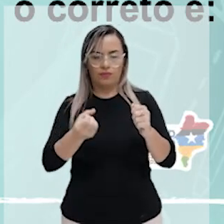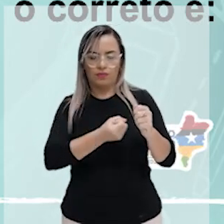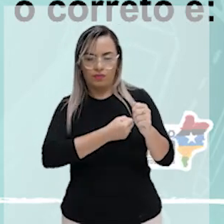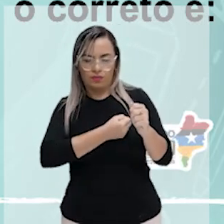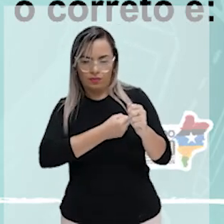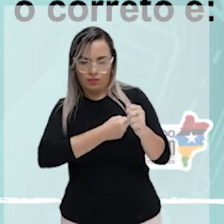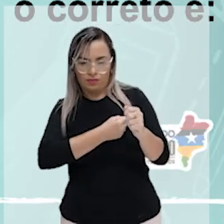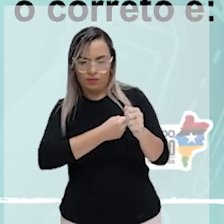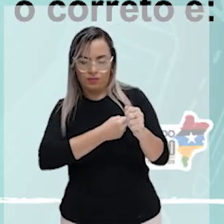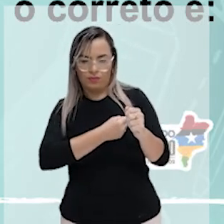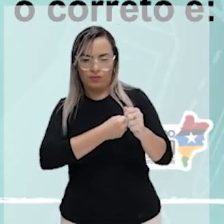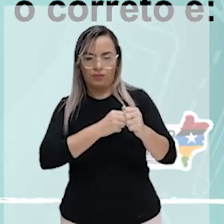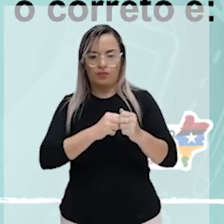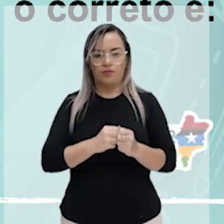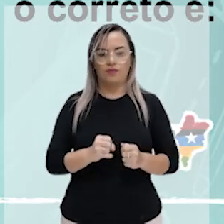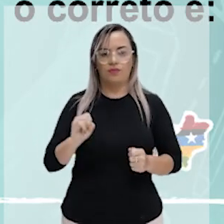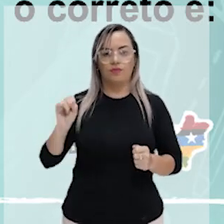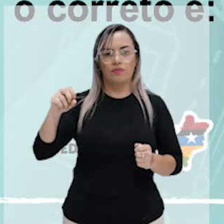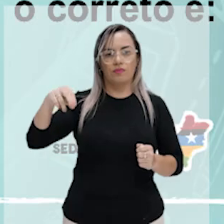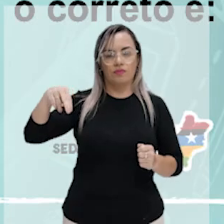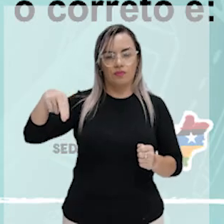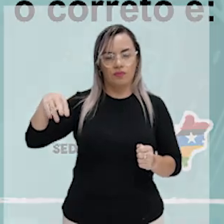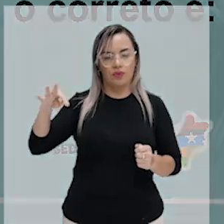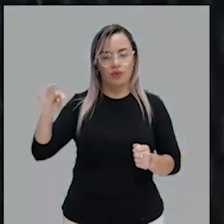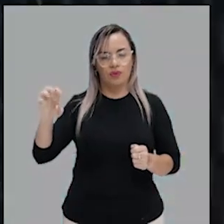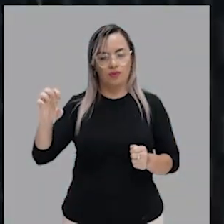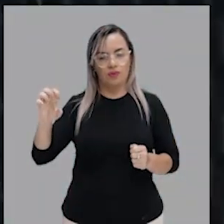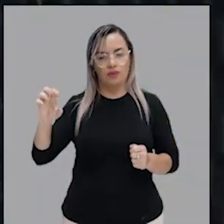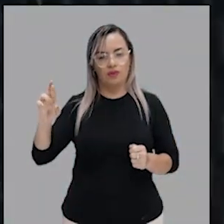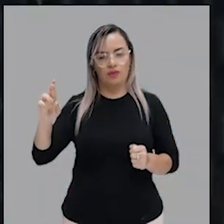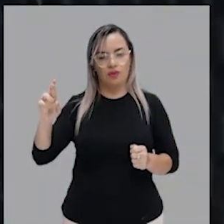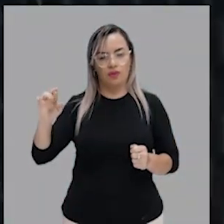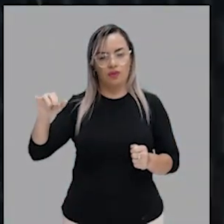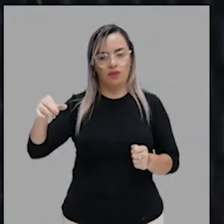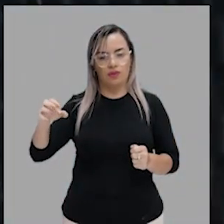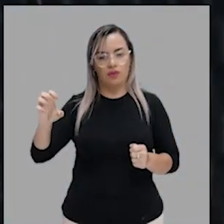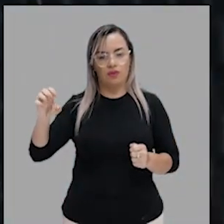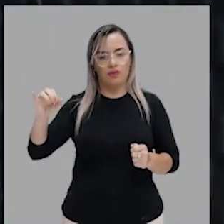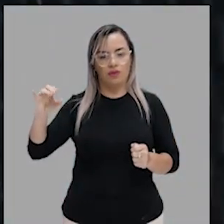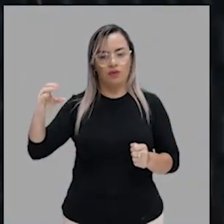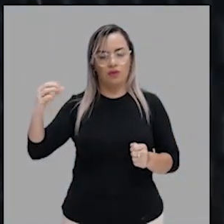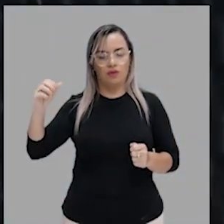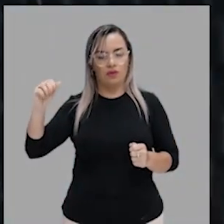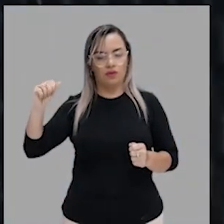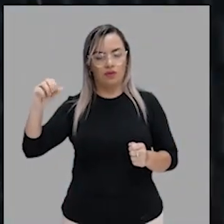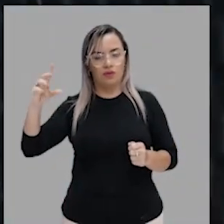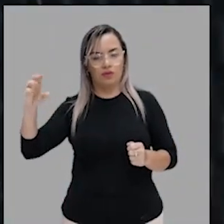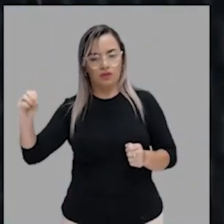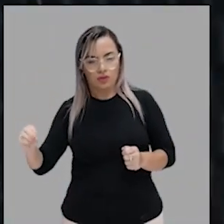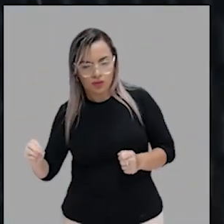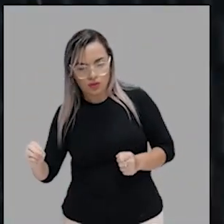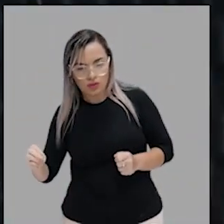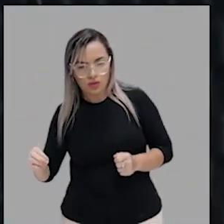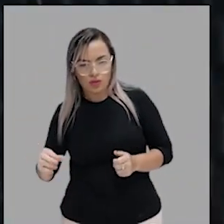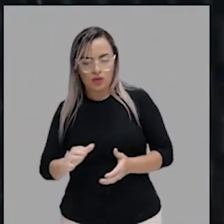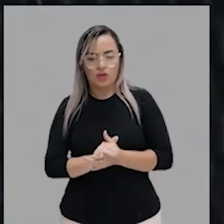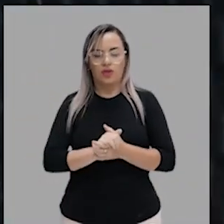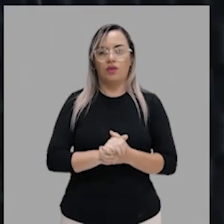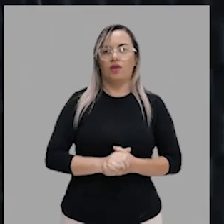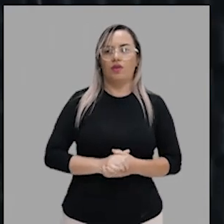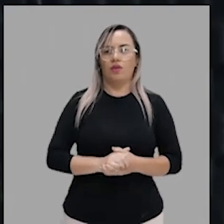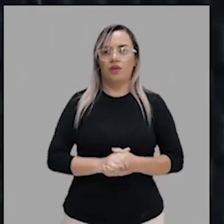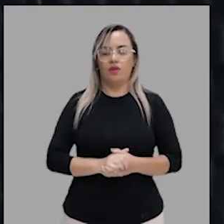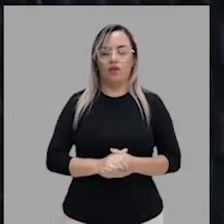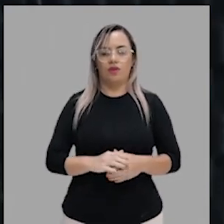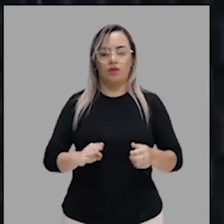gramaticais tem função dentro de um texto. O substantivo nomeia esse ser que vai ser caracterizado pelo